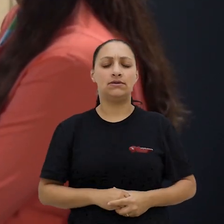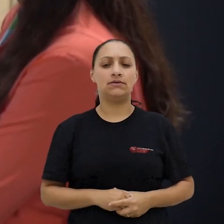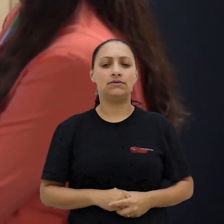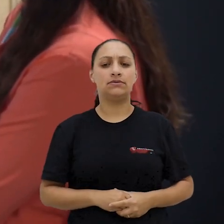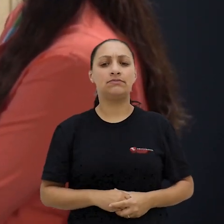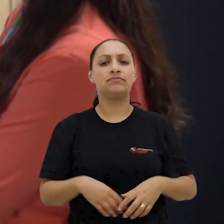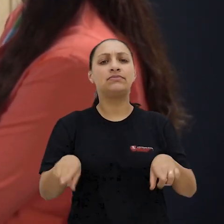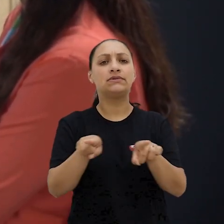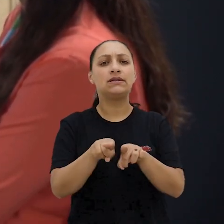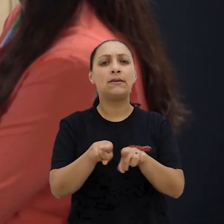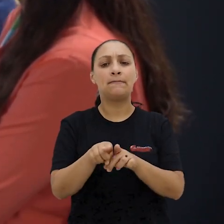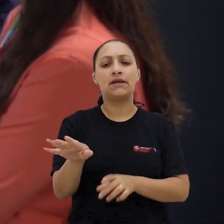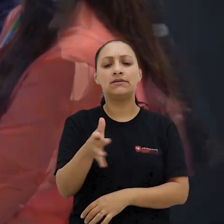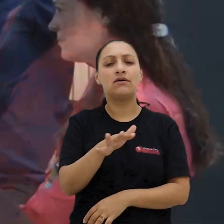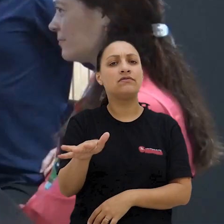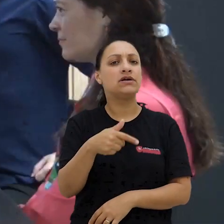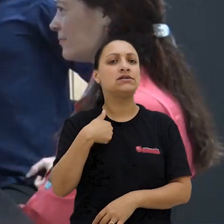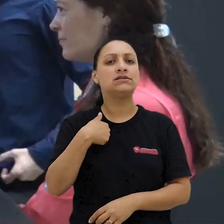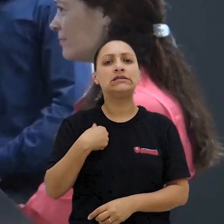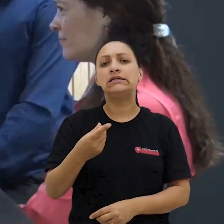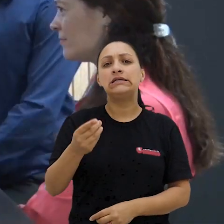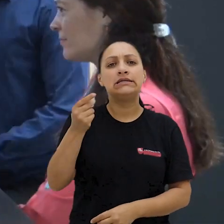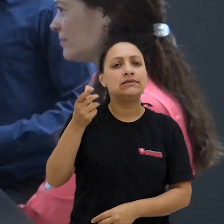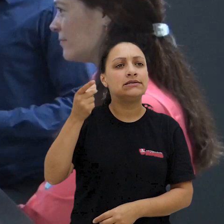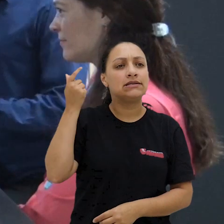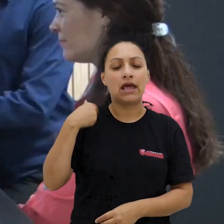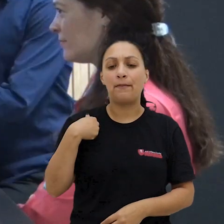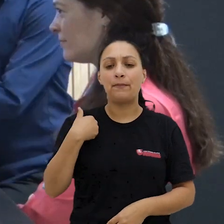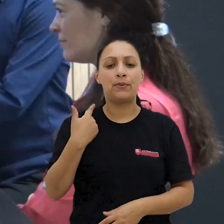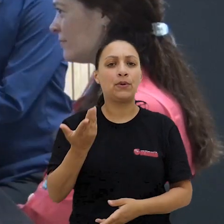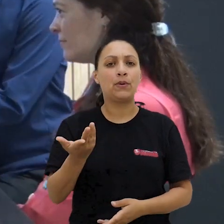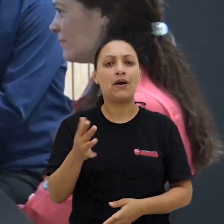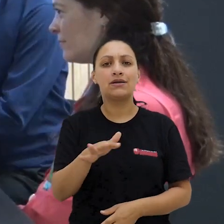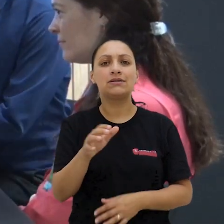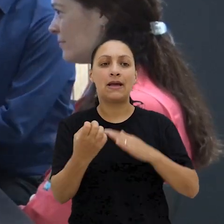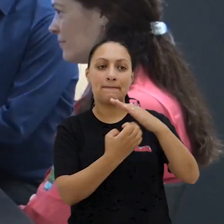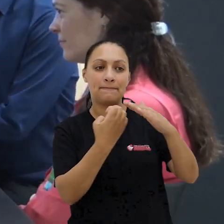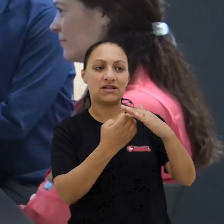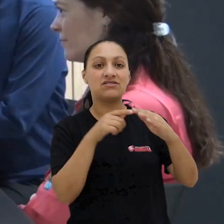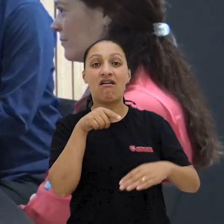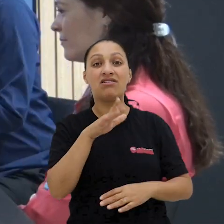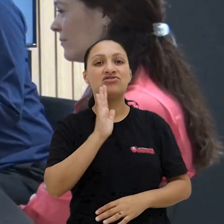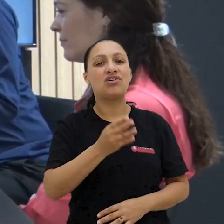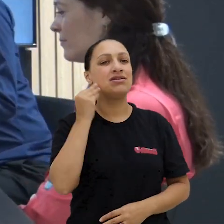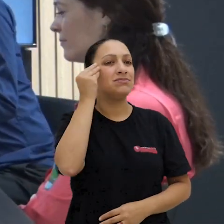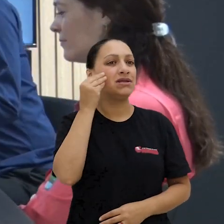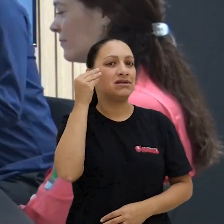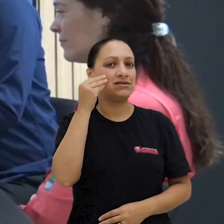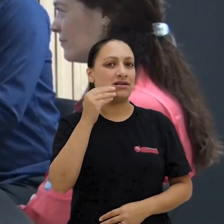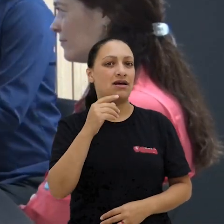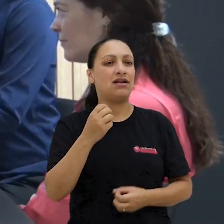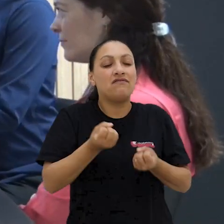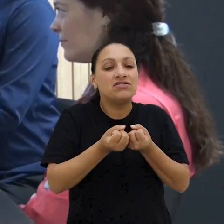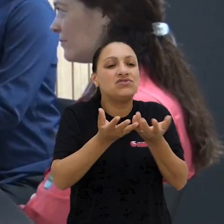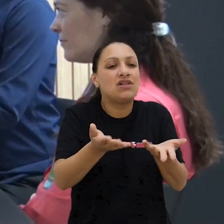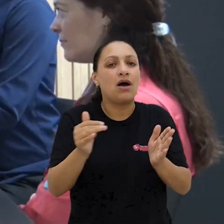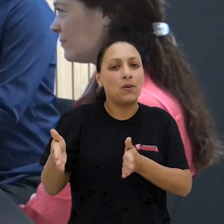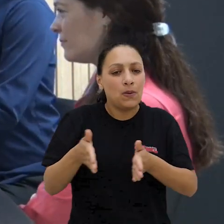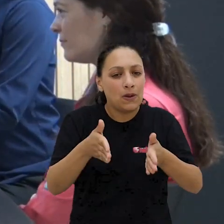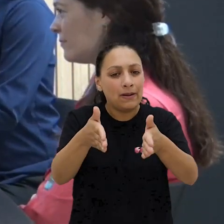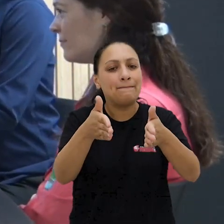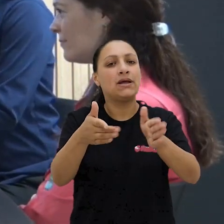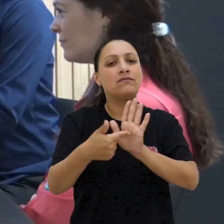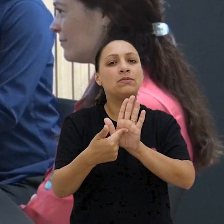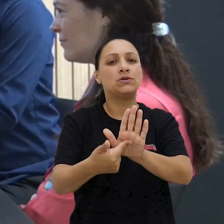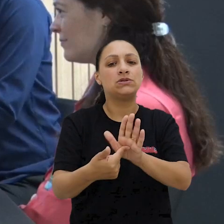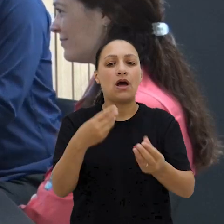ocupada. Uma solução que talvez tu vai levar, sei lá, muito tempo trilhando, e a outra empresa, a outra pessoa já passou por isso. Ela vai te dar ali o caminho, ela vai